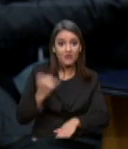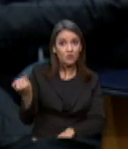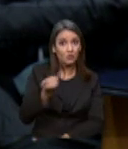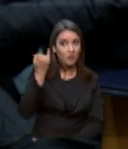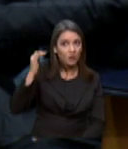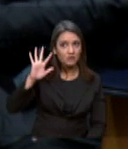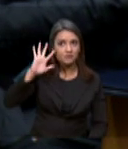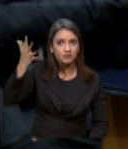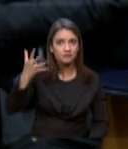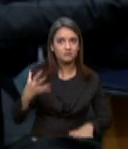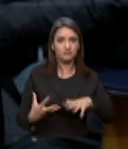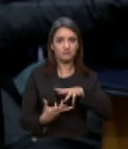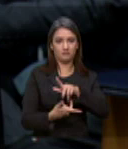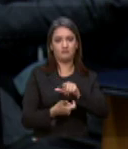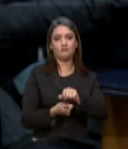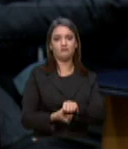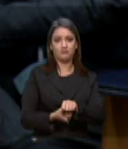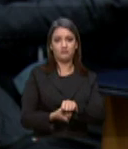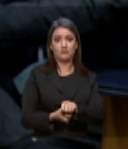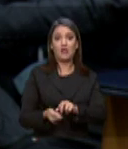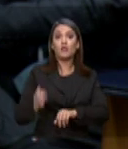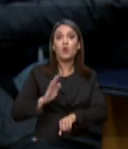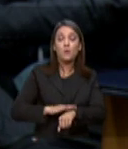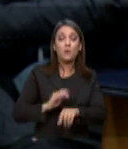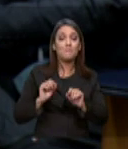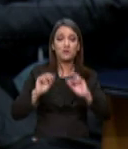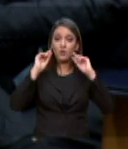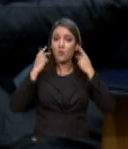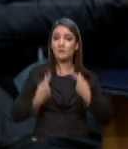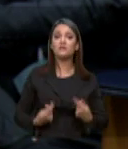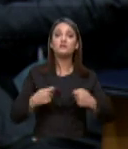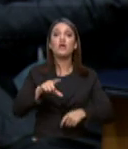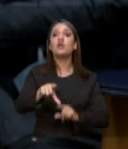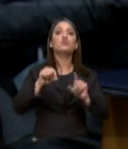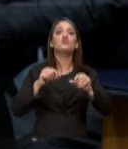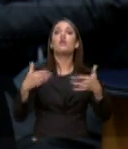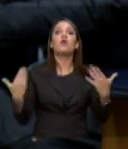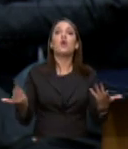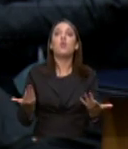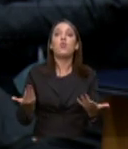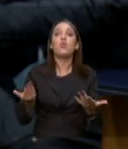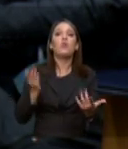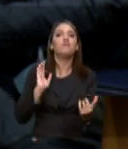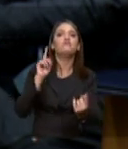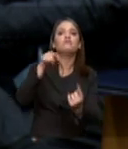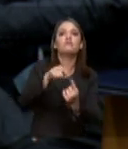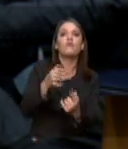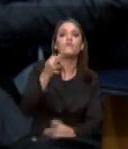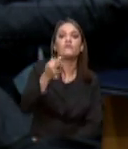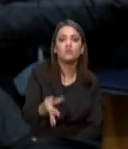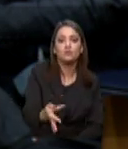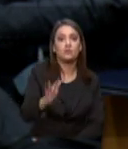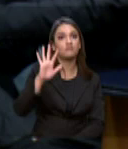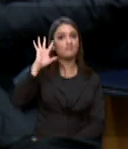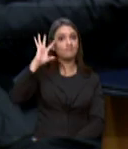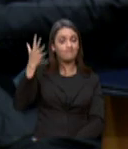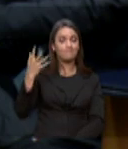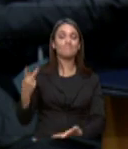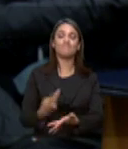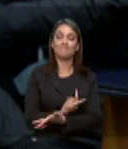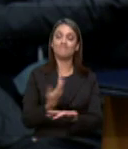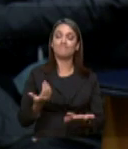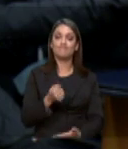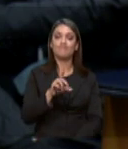Terra, numa época em que a humanidade deve escolher o seu destino comum. Com a decisão pretendida